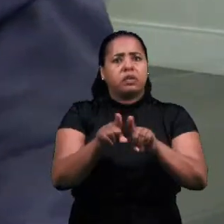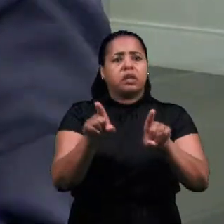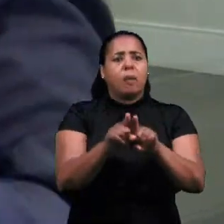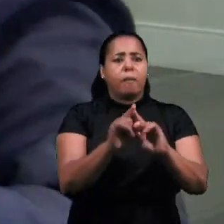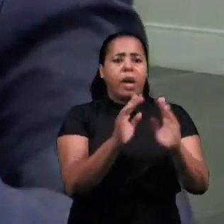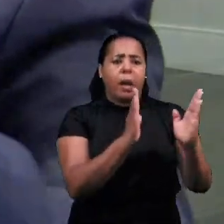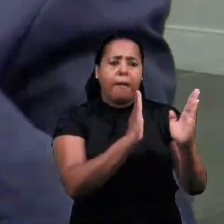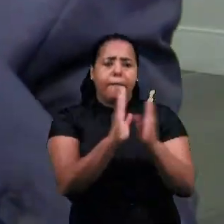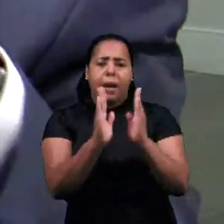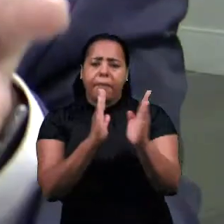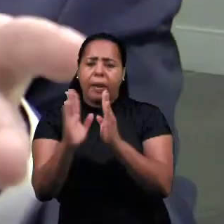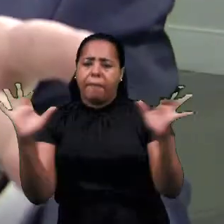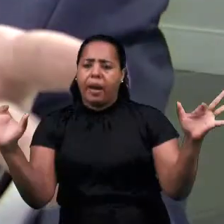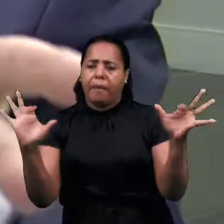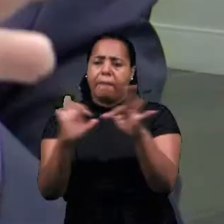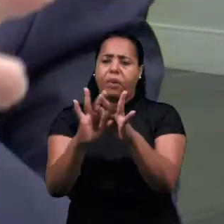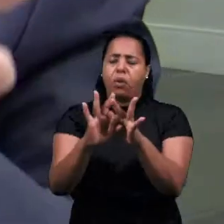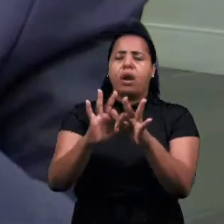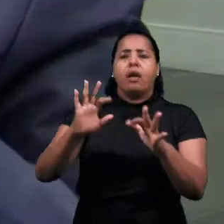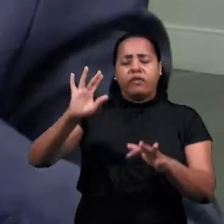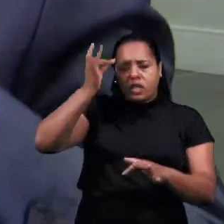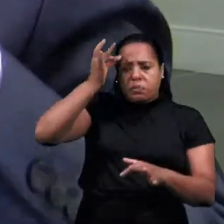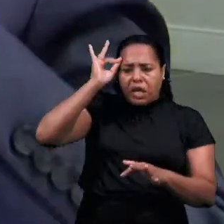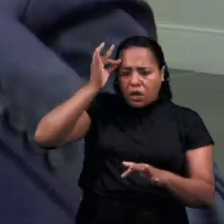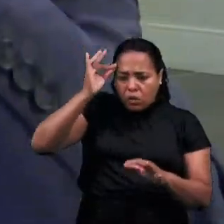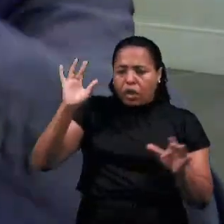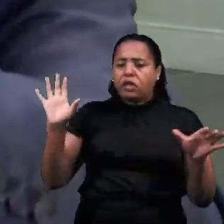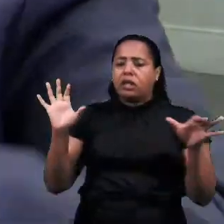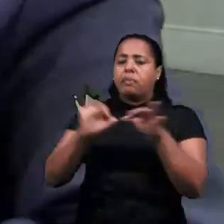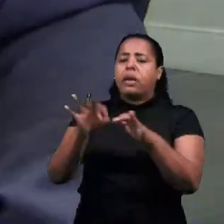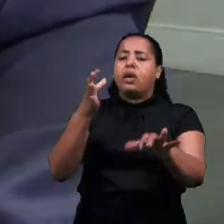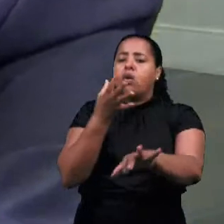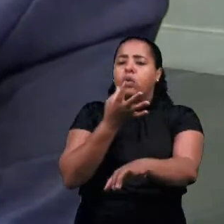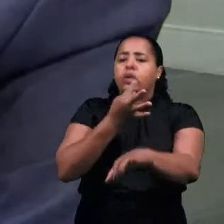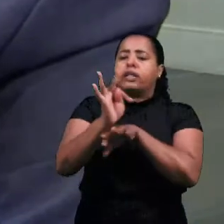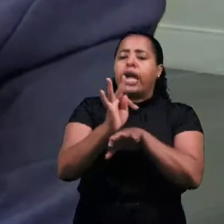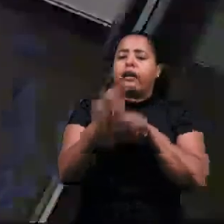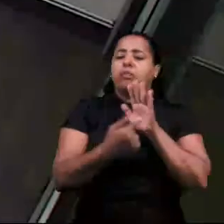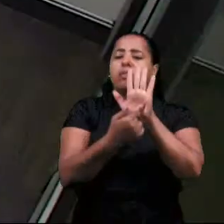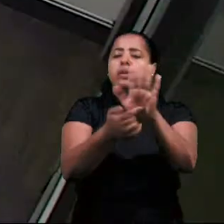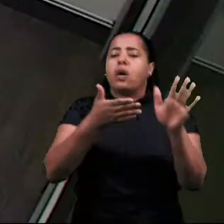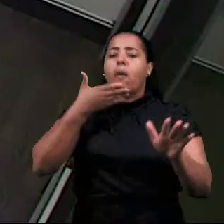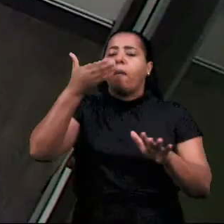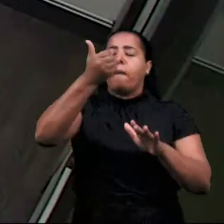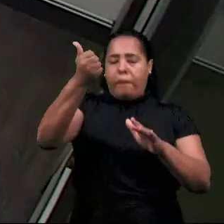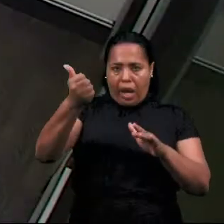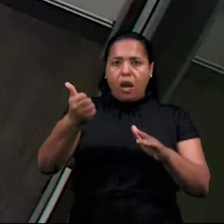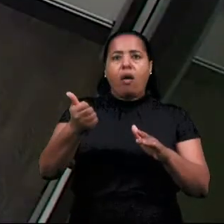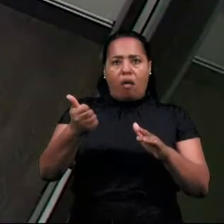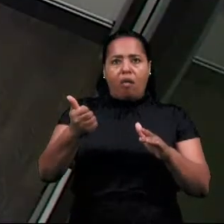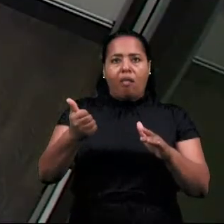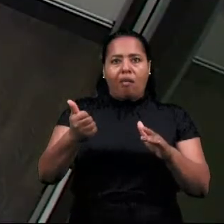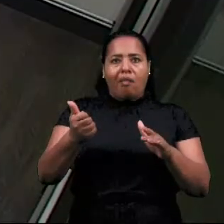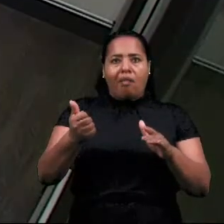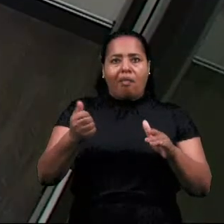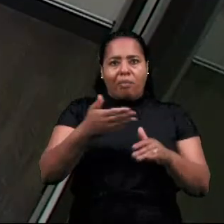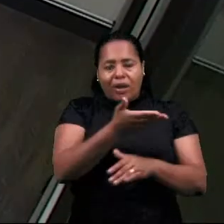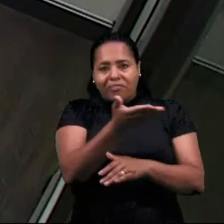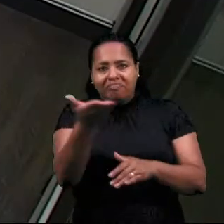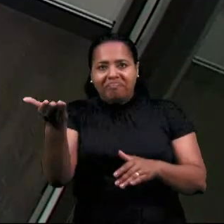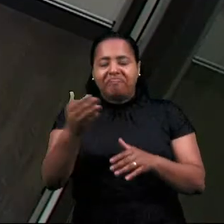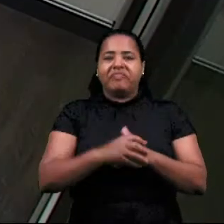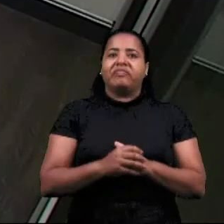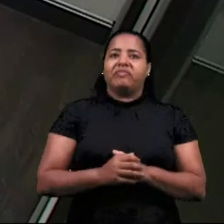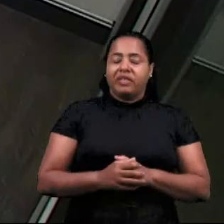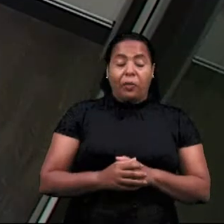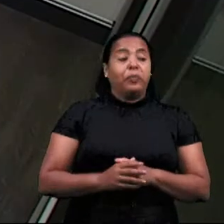lado espiritual à necessidade técnica para levar o melhor para o nosso povo. Amém. E o pastor Josias aí passou de